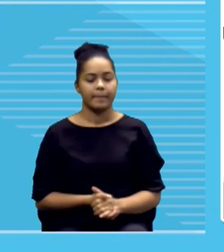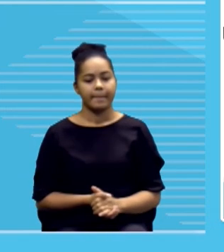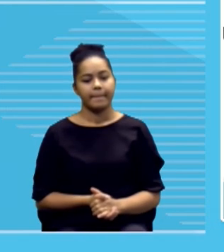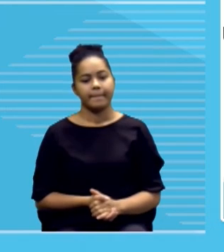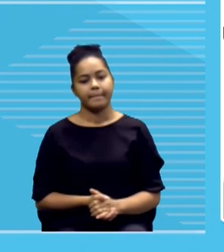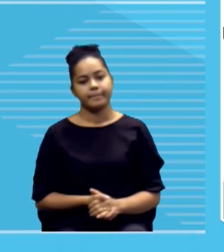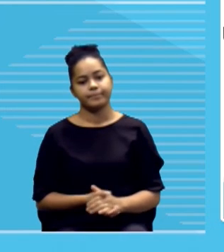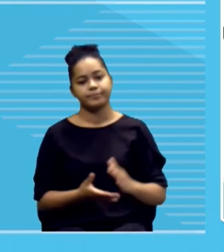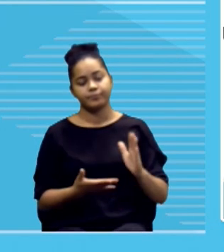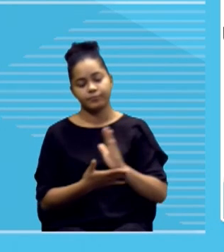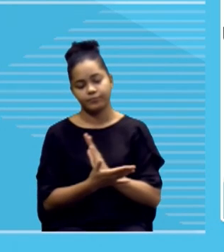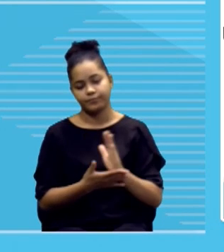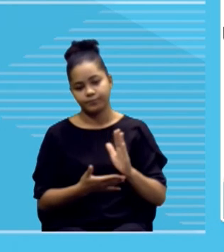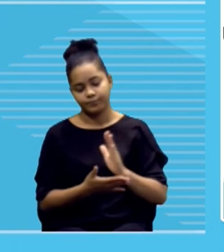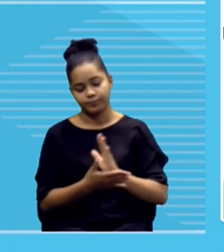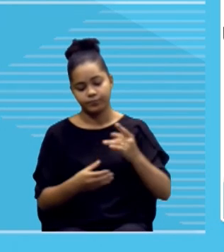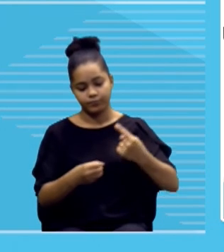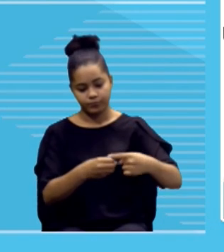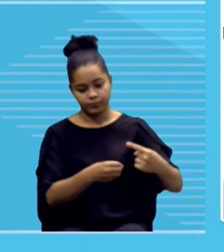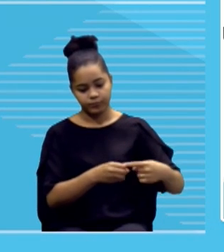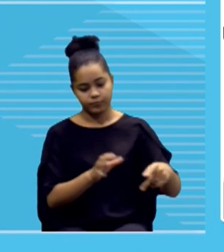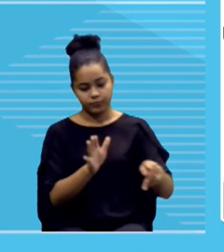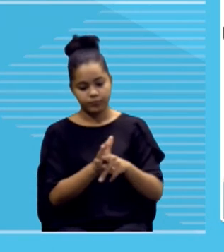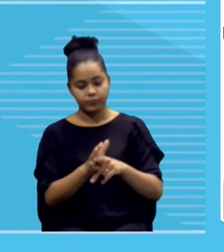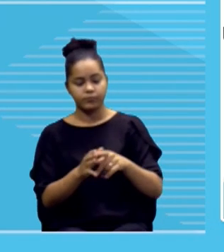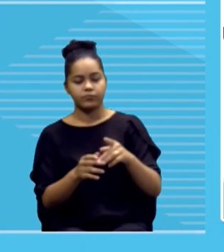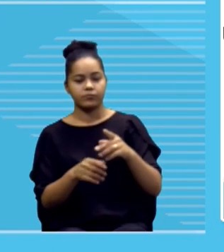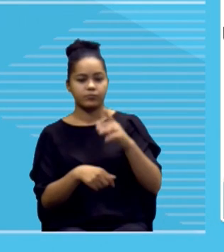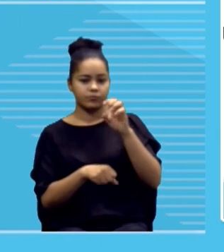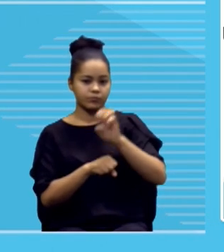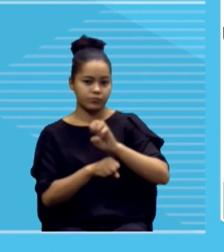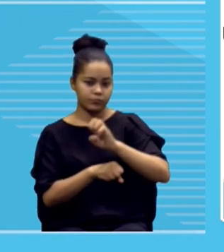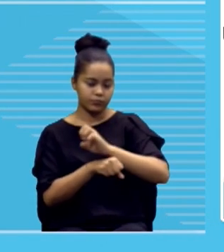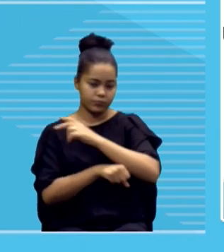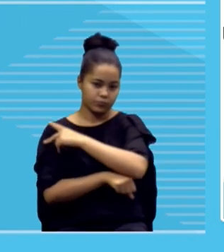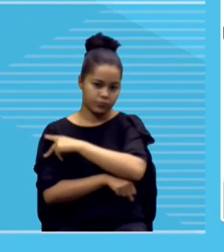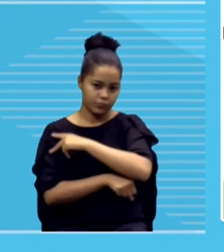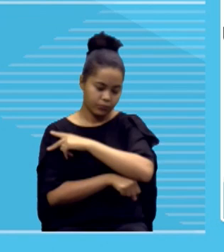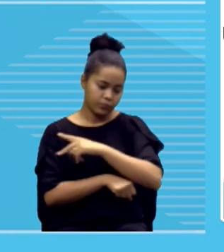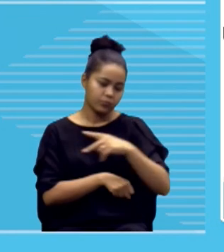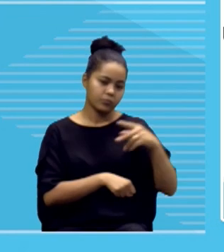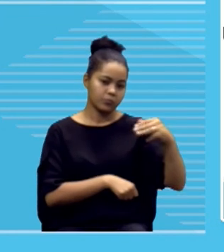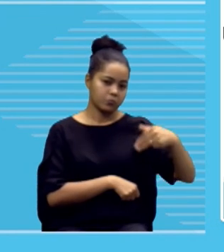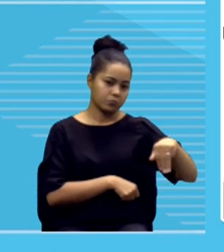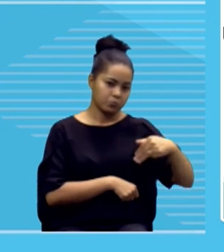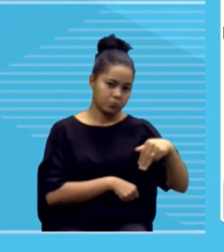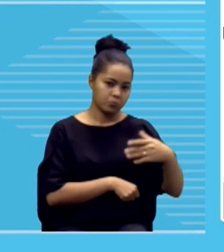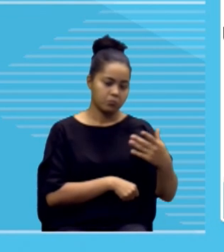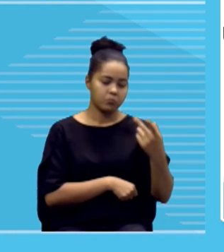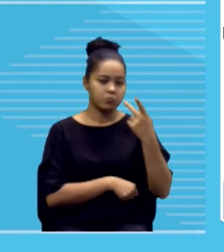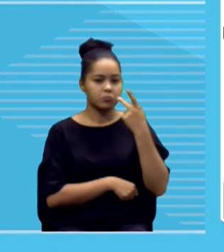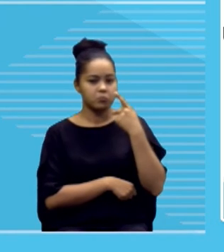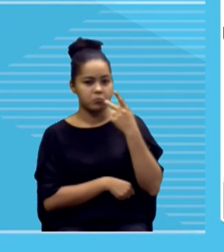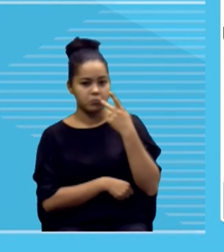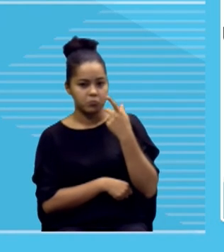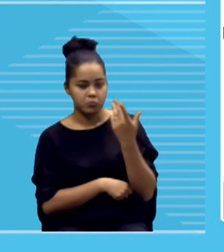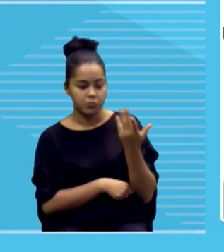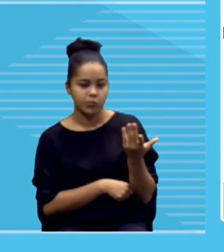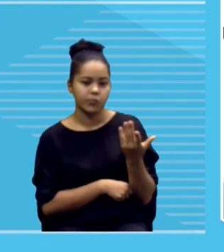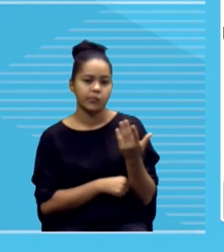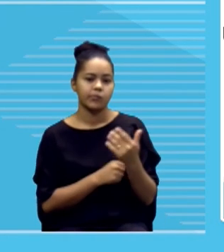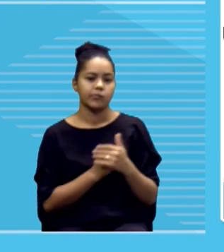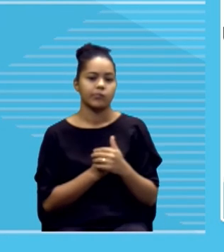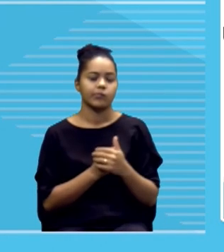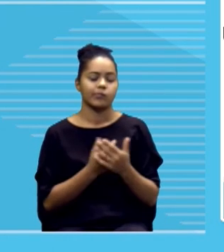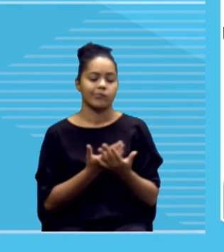do Piauí, do Maranhão, Ceará, também alguns outros interiores de algumas regiões mais afastadas, como principalmente a região norte e nordeste,